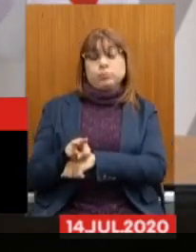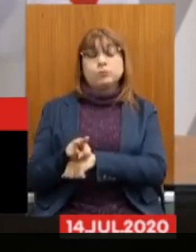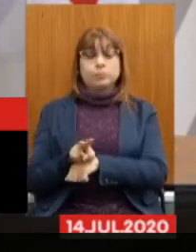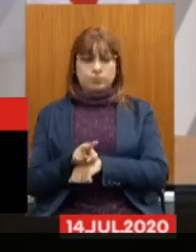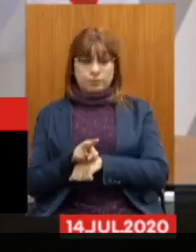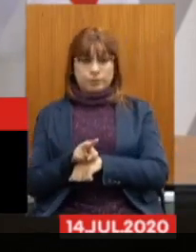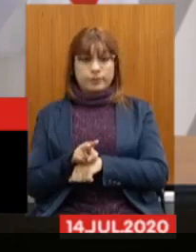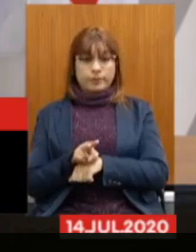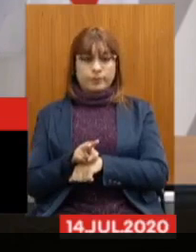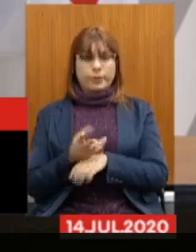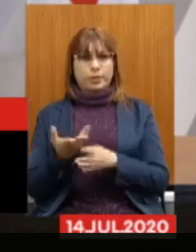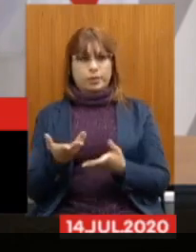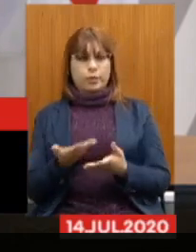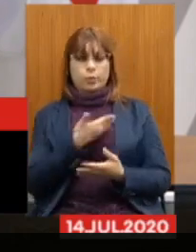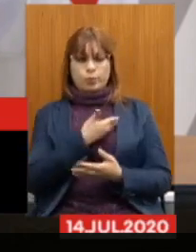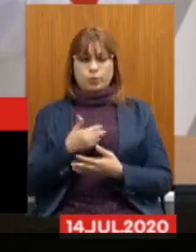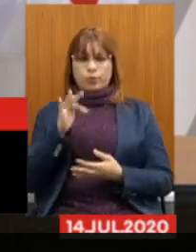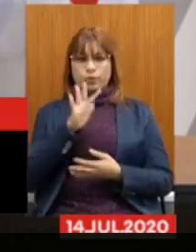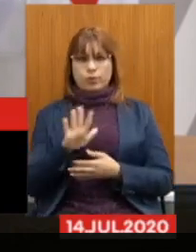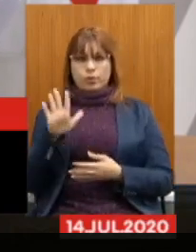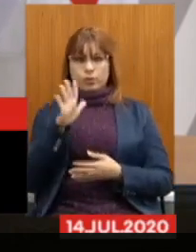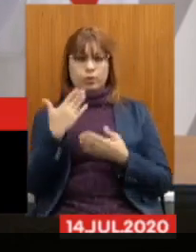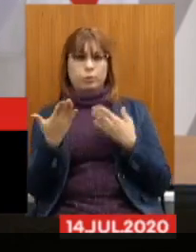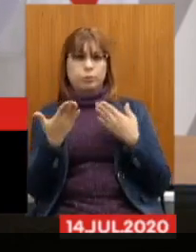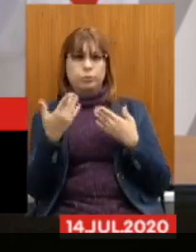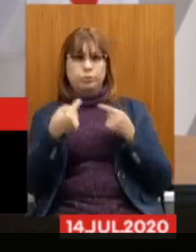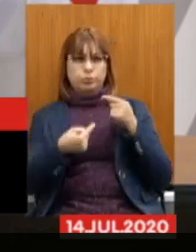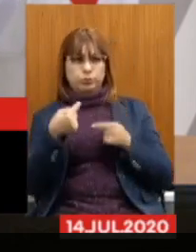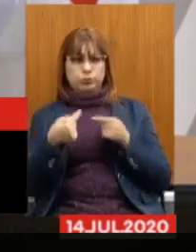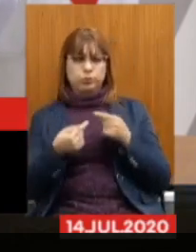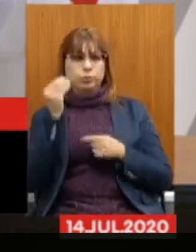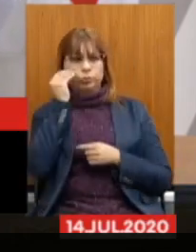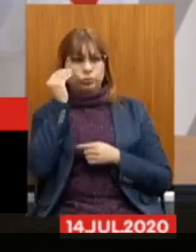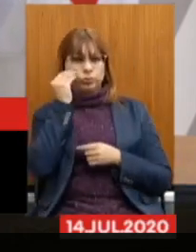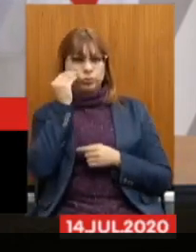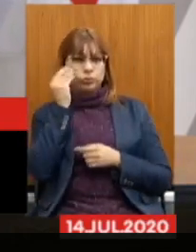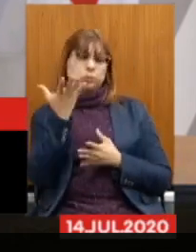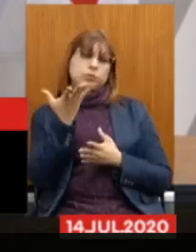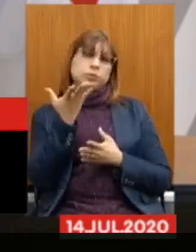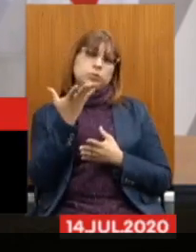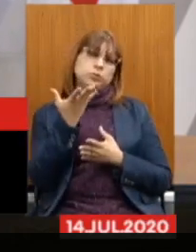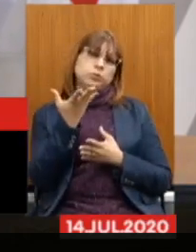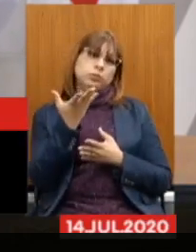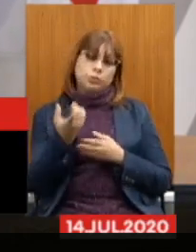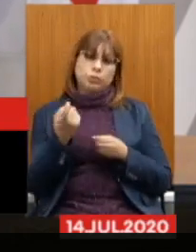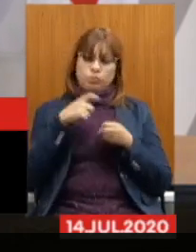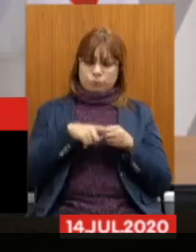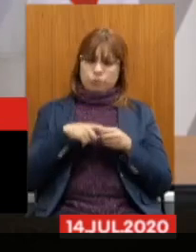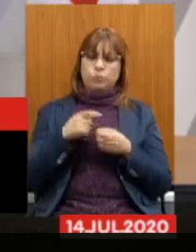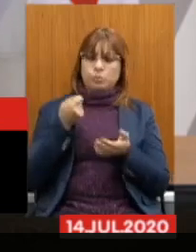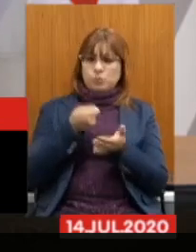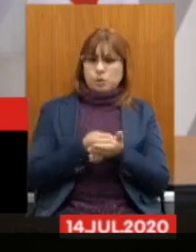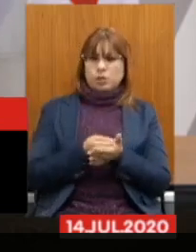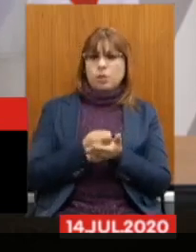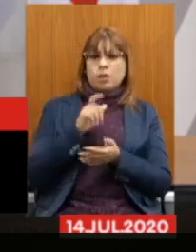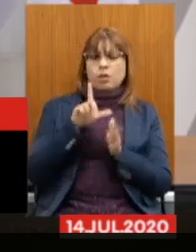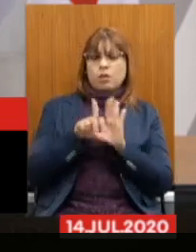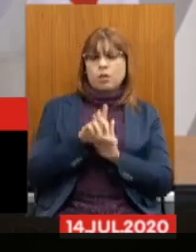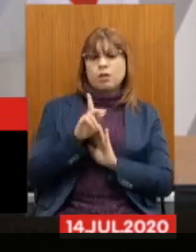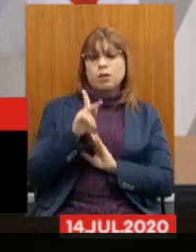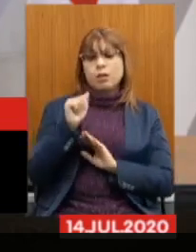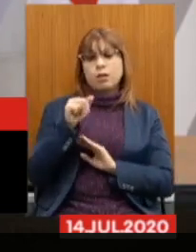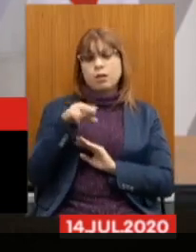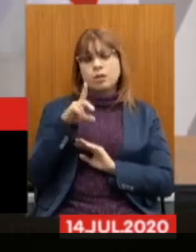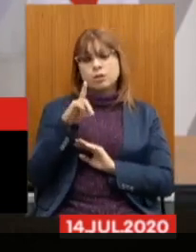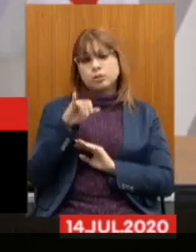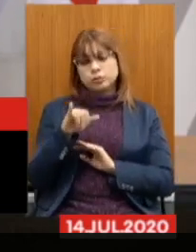negociar com o governo federal condições melhores de recuperar as perdas com a Lei Kandir ou buscar recursos de quem